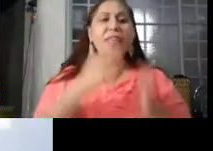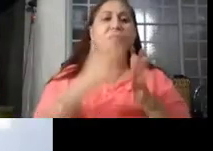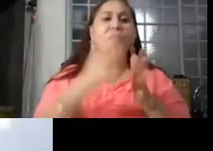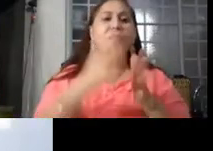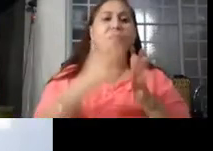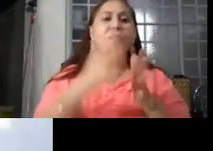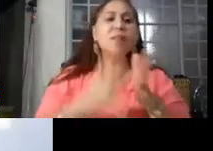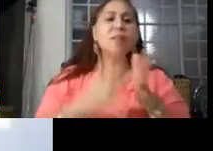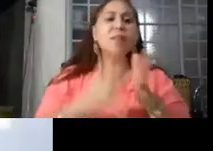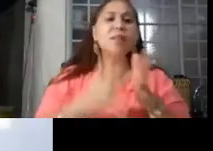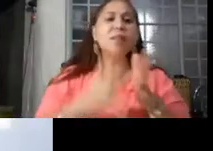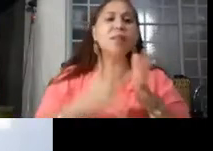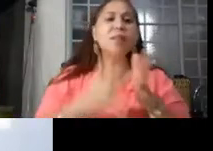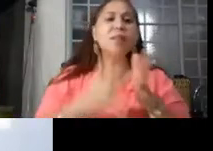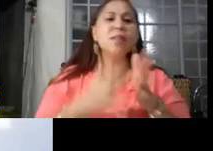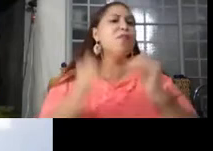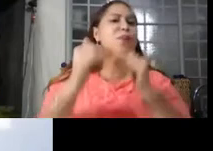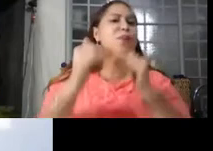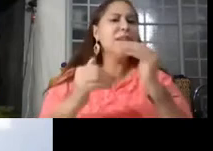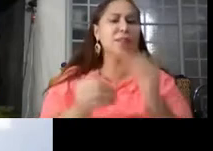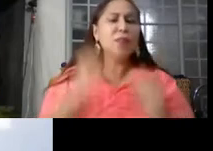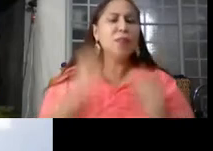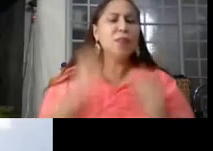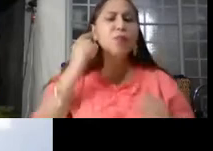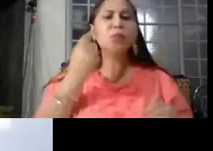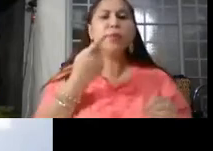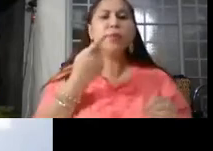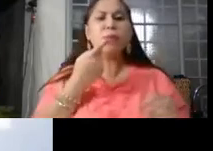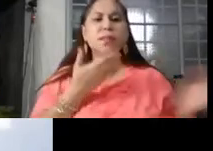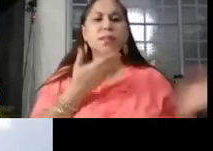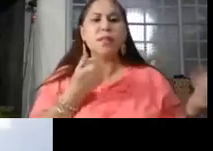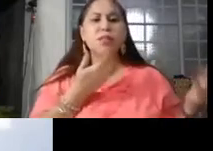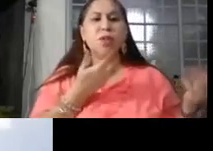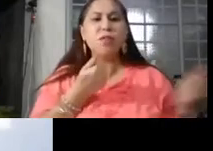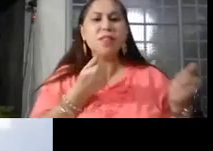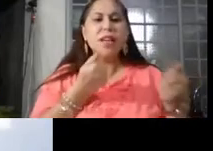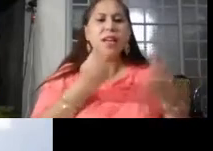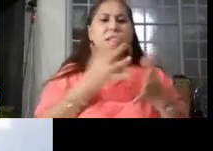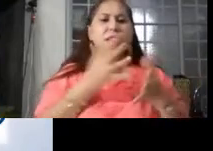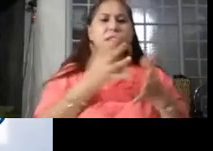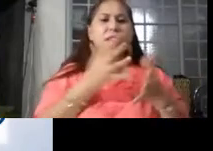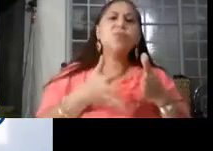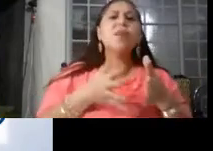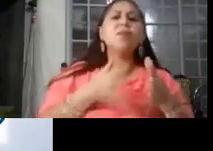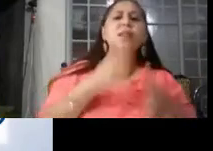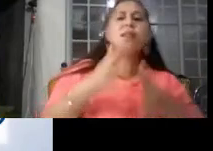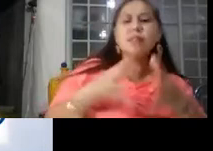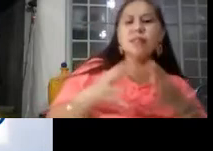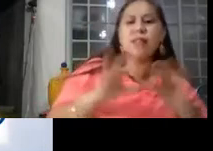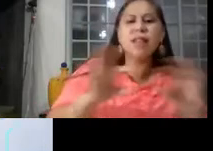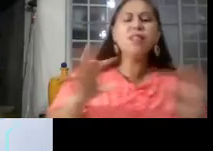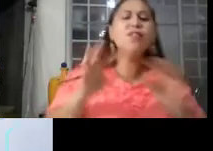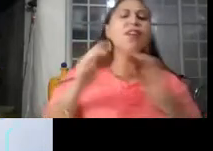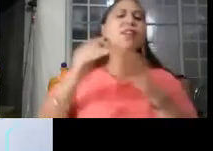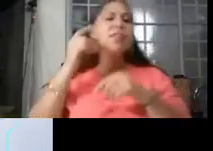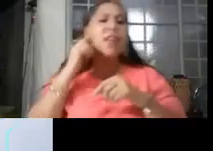E da mesma forma na Libras, ela vai evoluindo. Então, os surdos mais jovens, ele vai ter uma construção de língua de